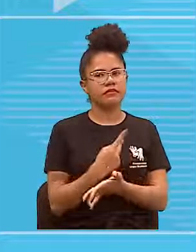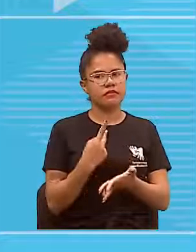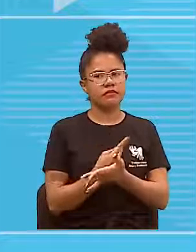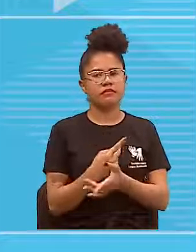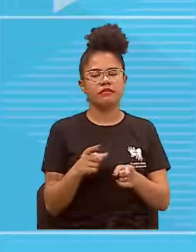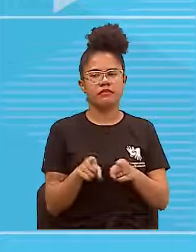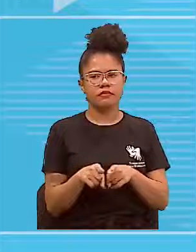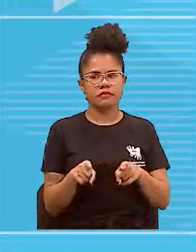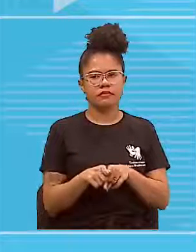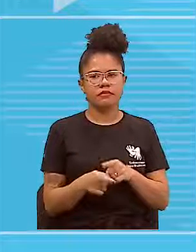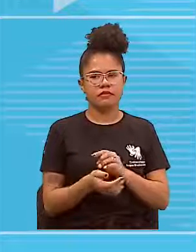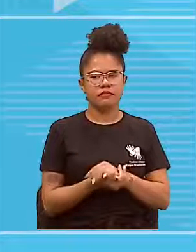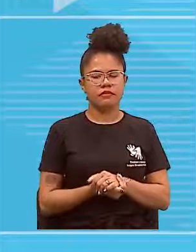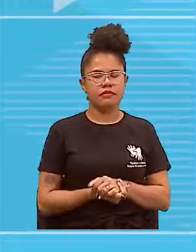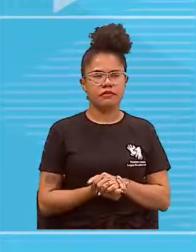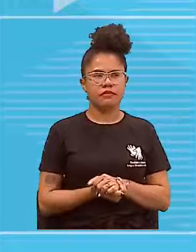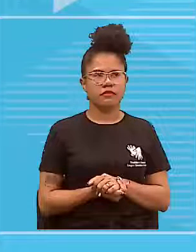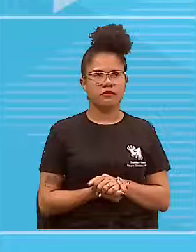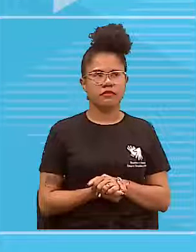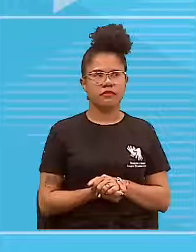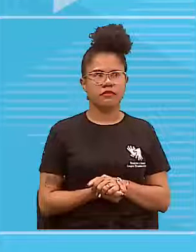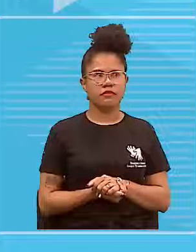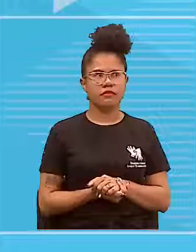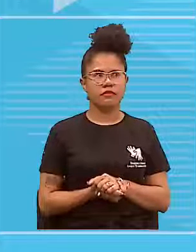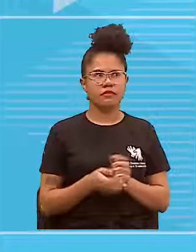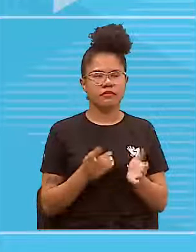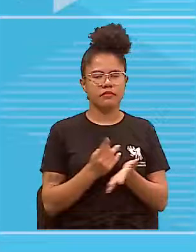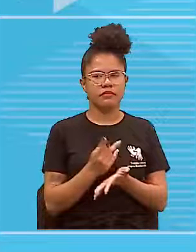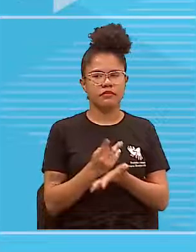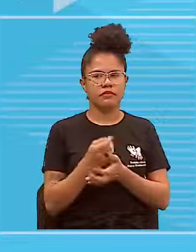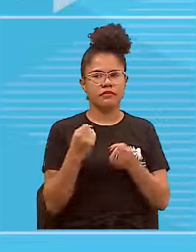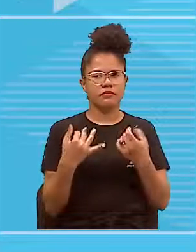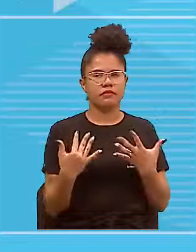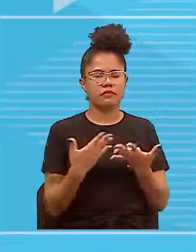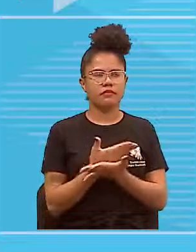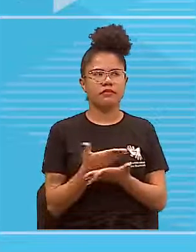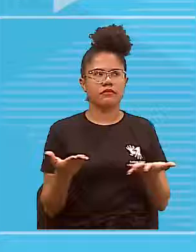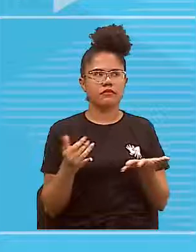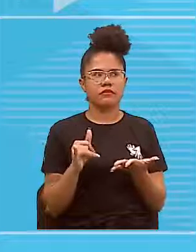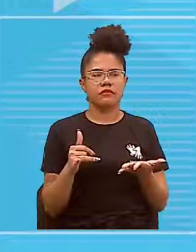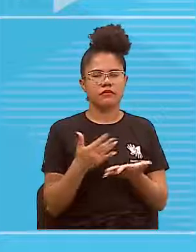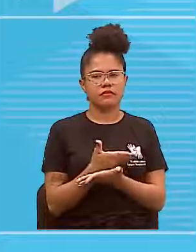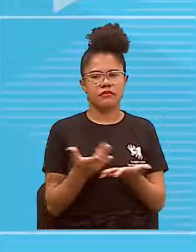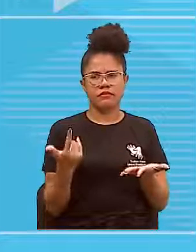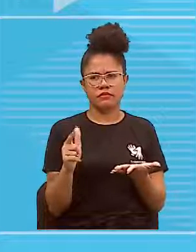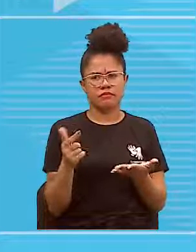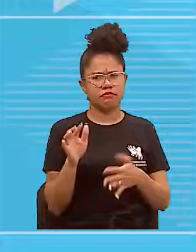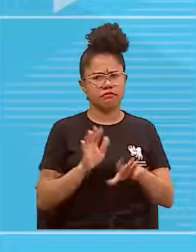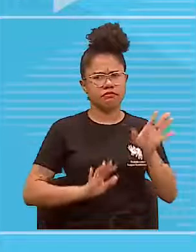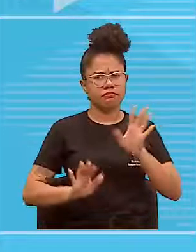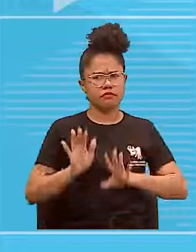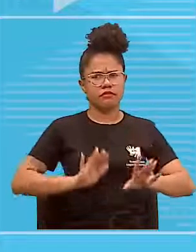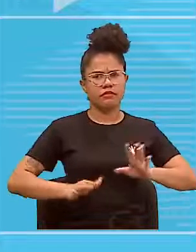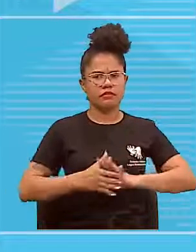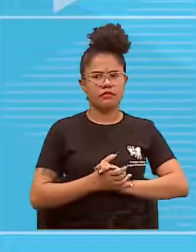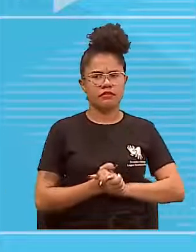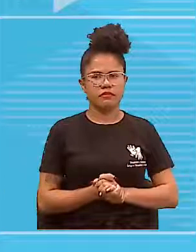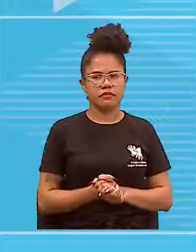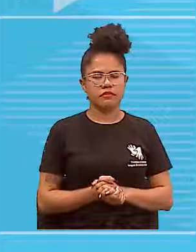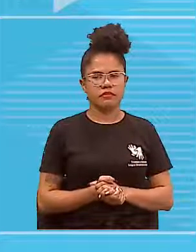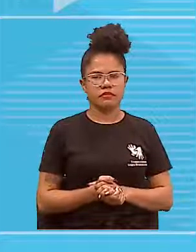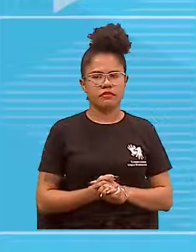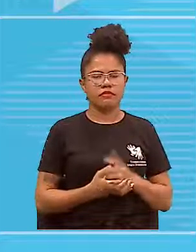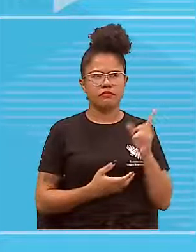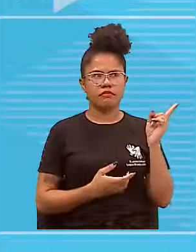Muito errada. Eu digo e repito, se você não tiver cuidado, a média pode